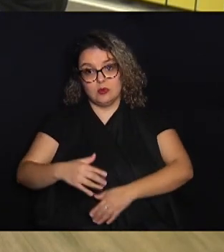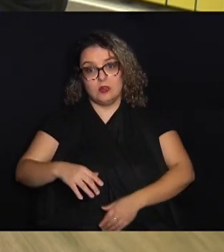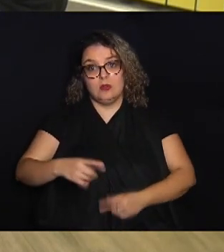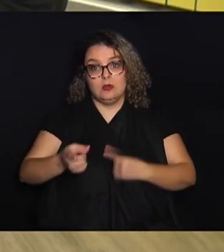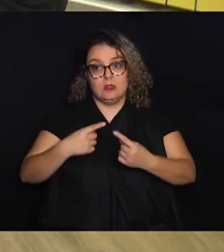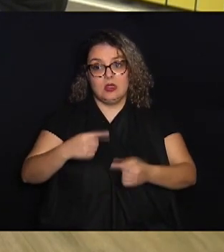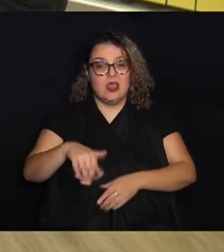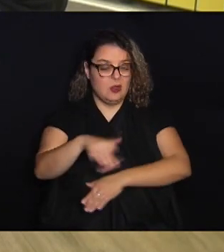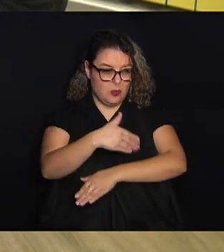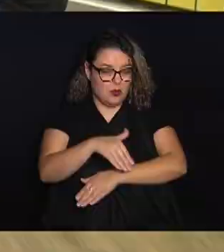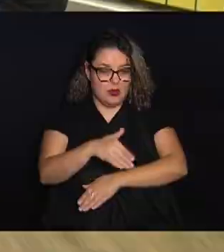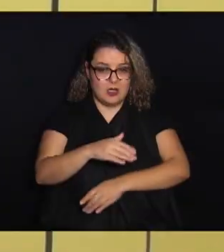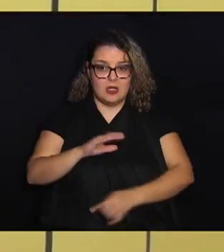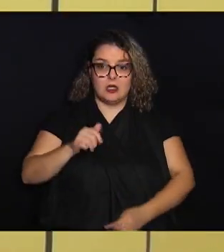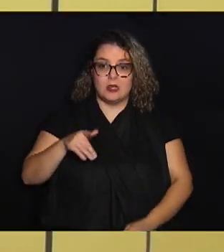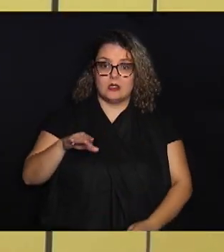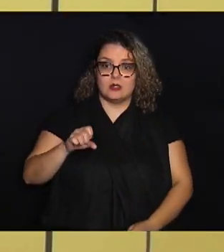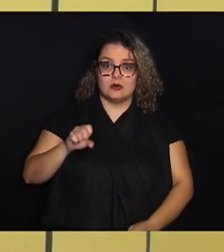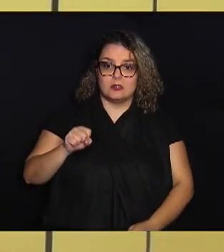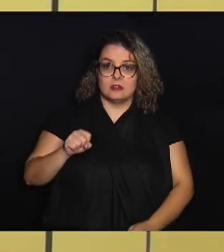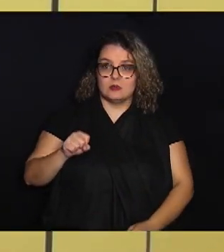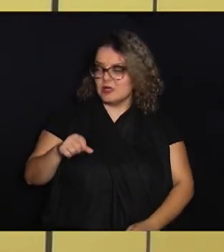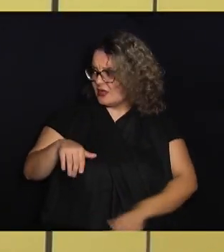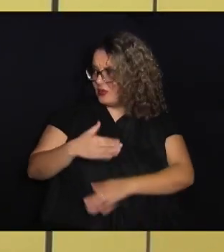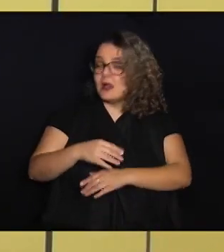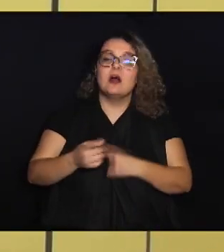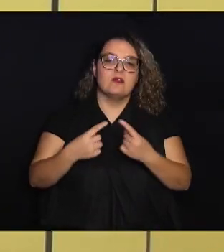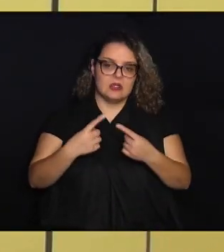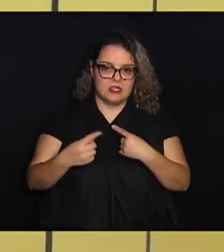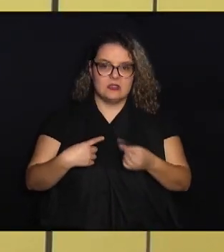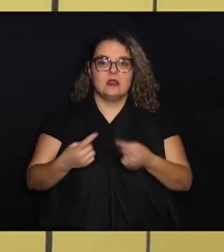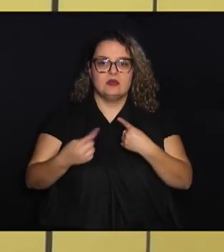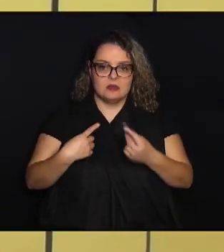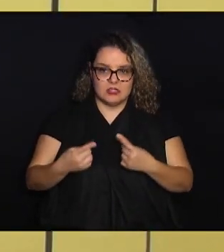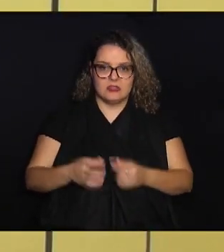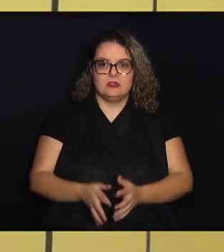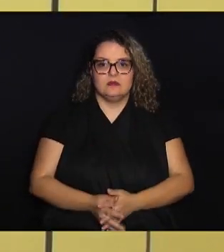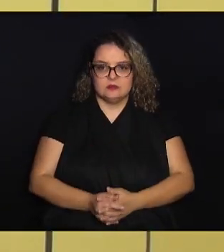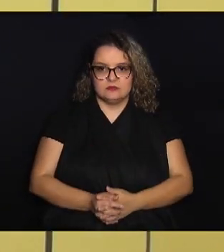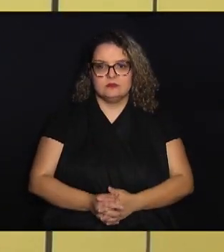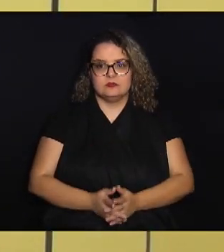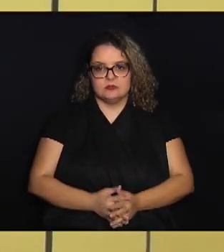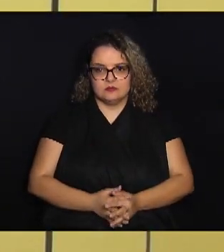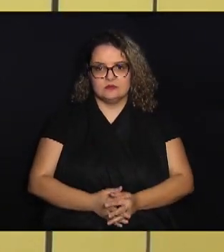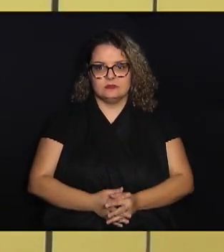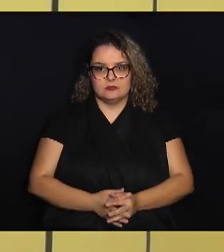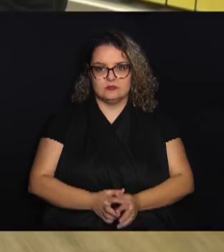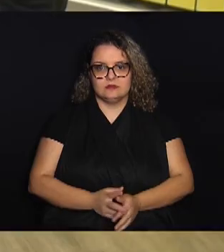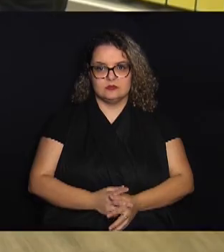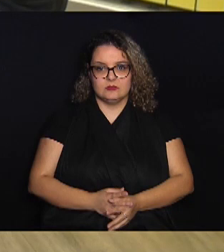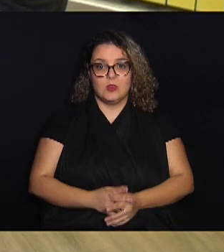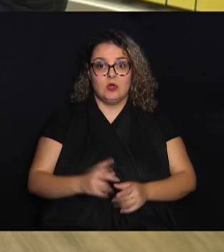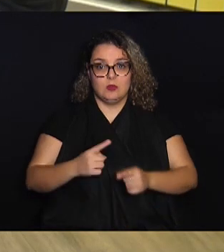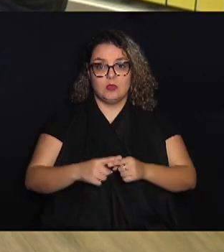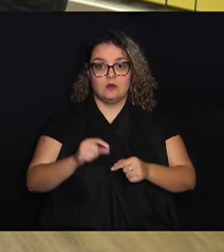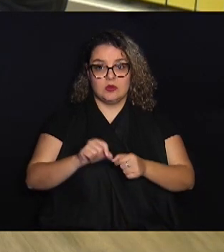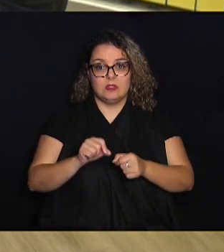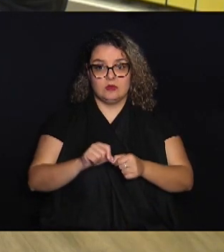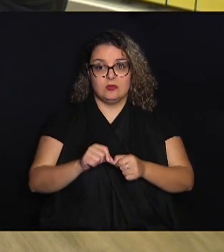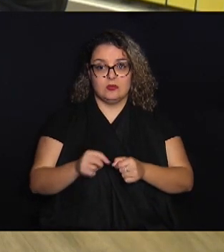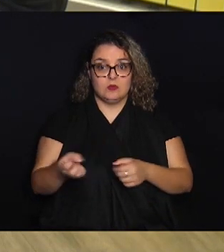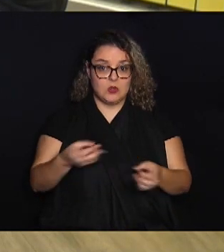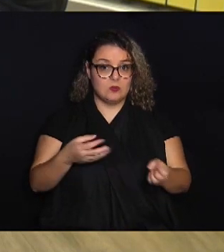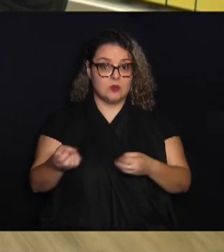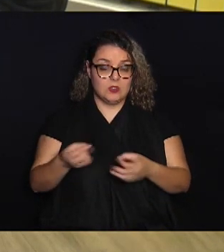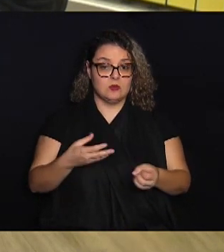Salles ou não? Campos Salles é rua. É avenida. Avenida Campos Salles. Então, porque eu fiz agora, recentemente,